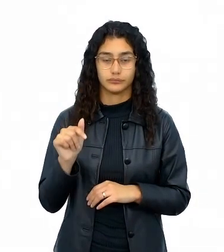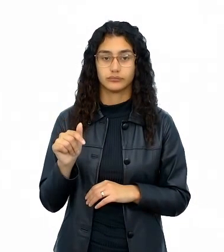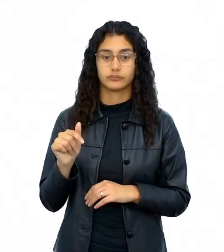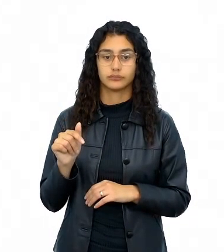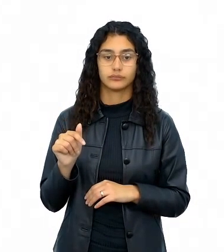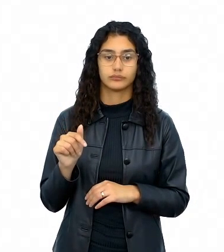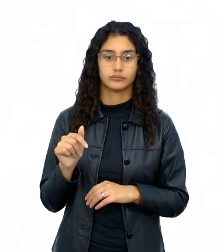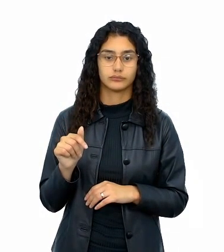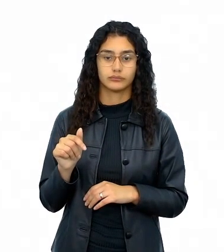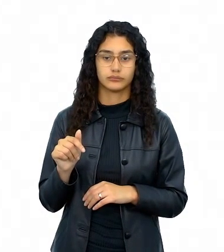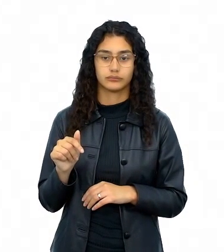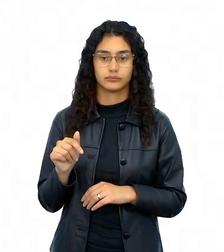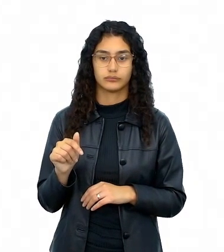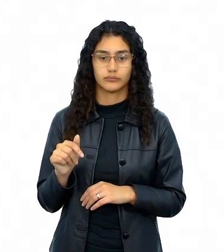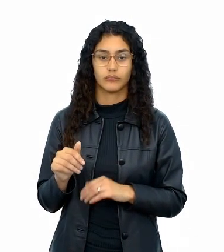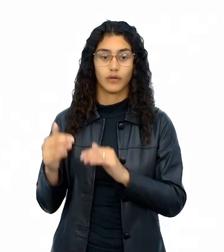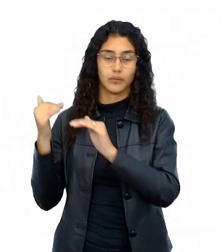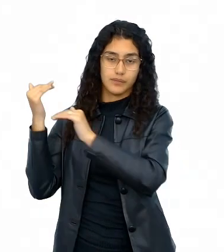o